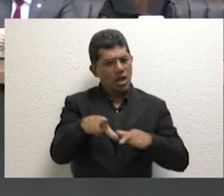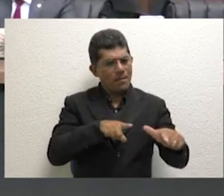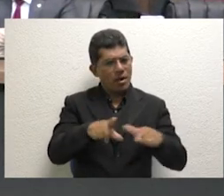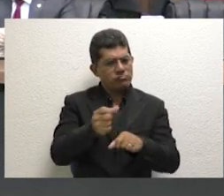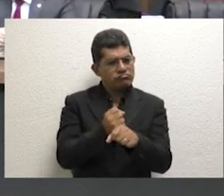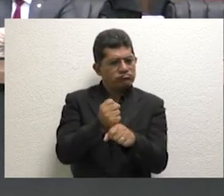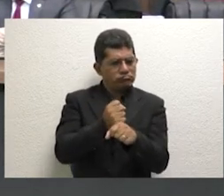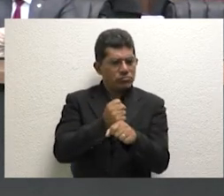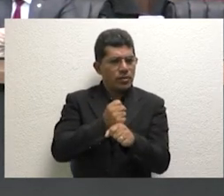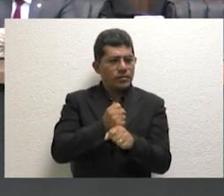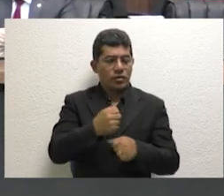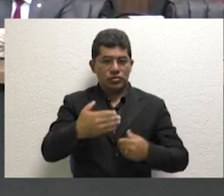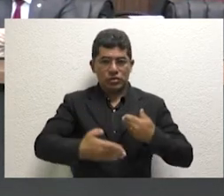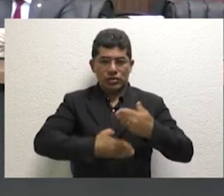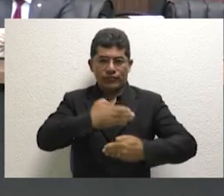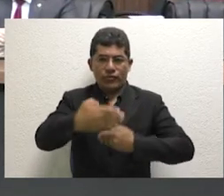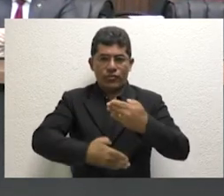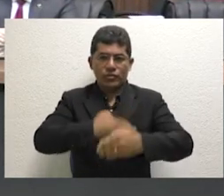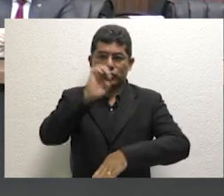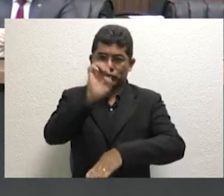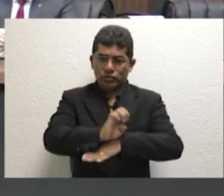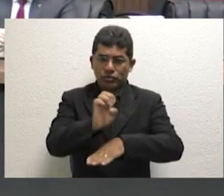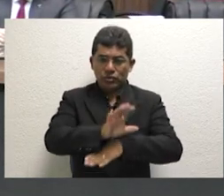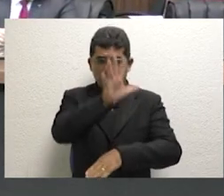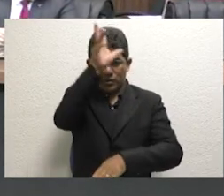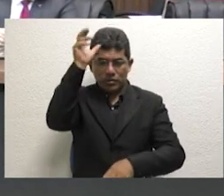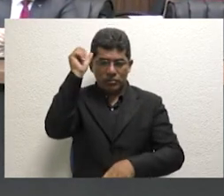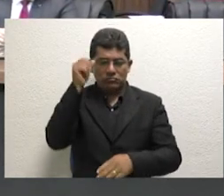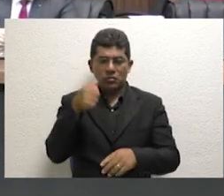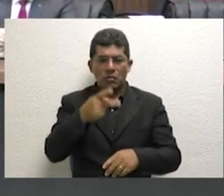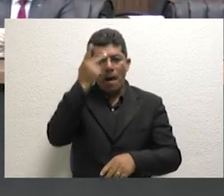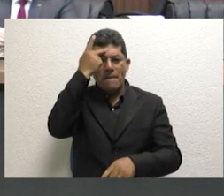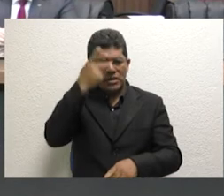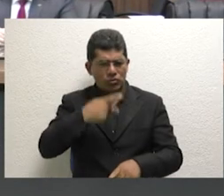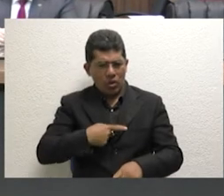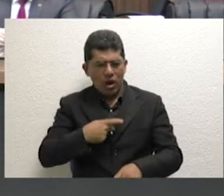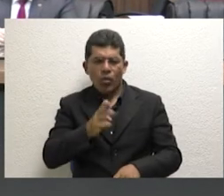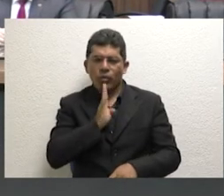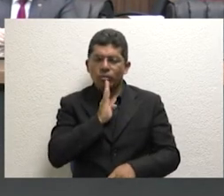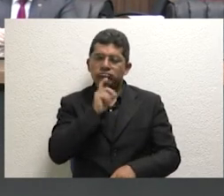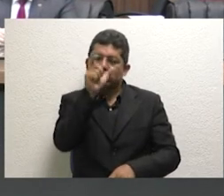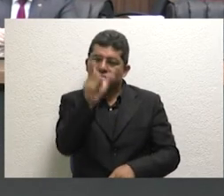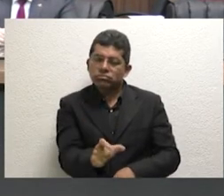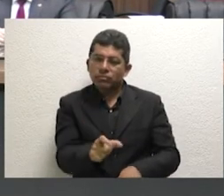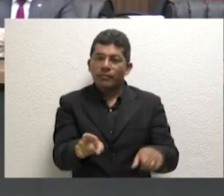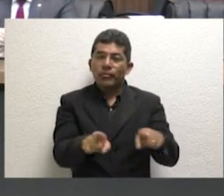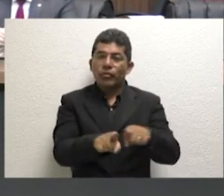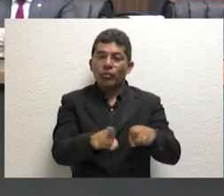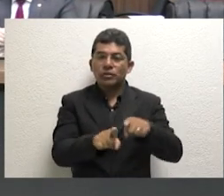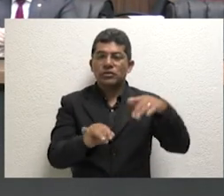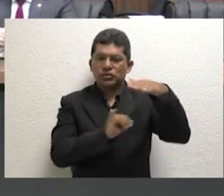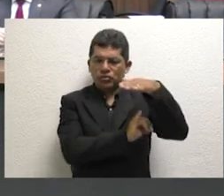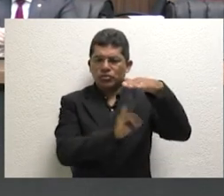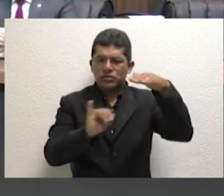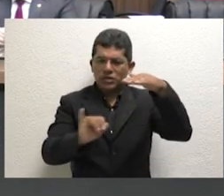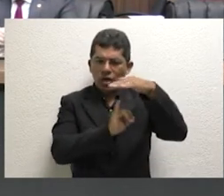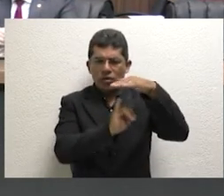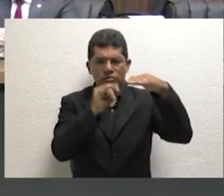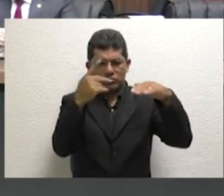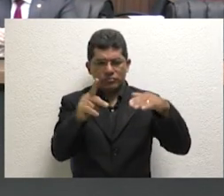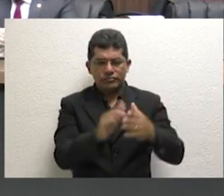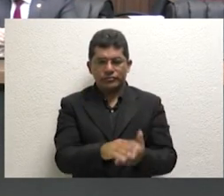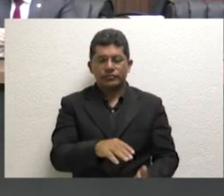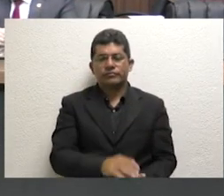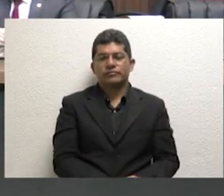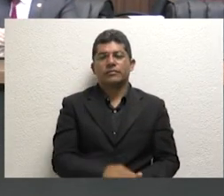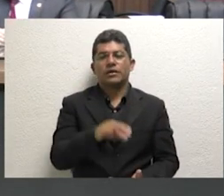pelo desenvolvimento do nosso estado tanto de forma pessoal quanto institucional a CEAM